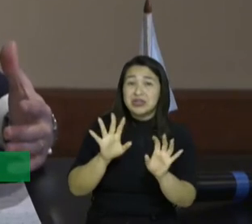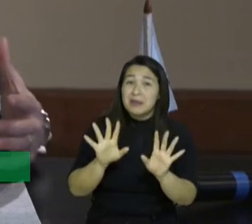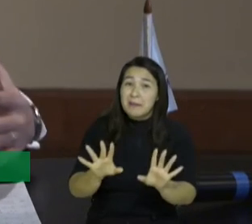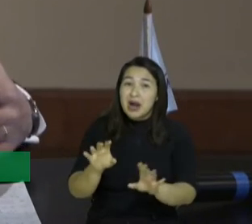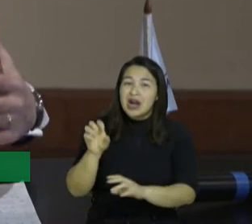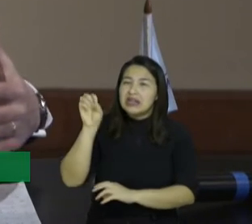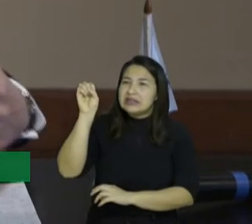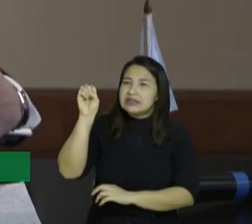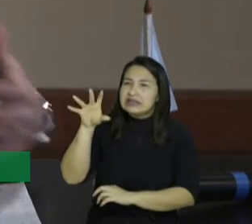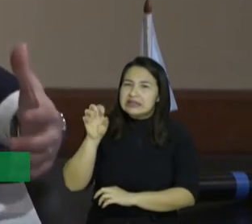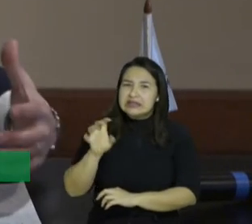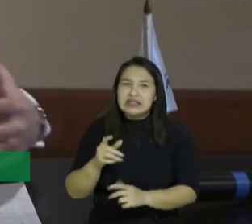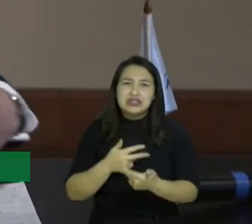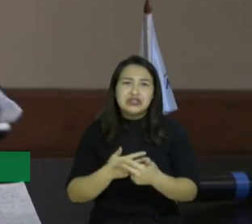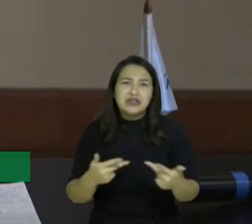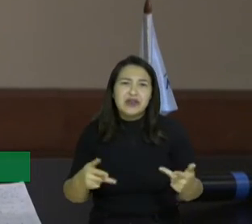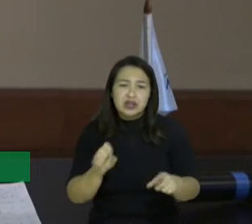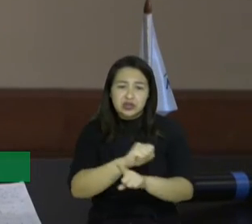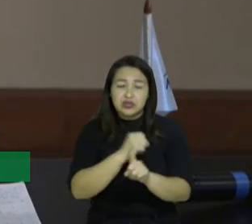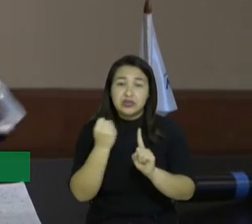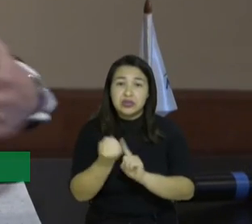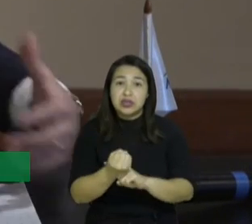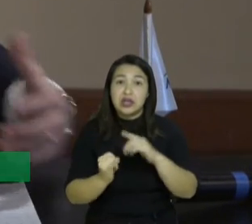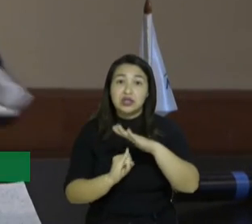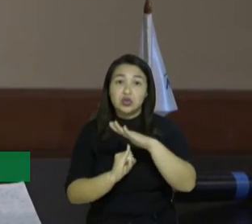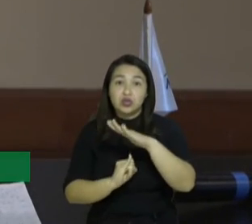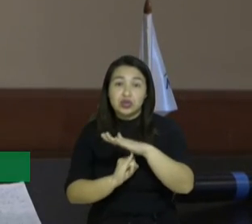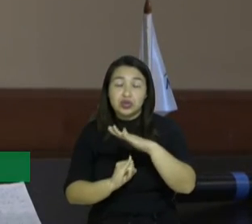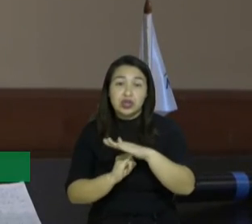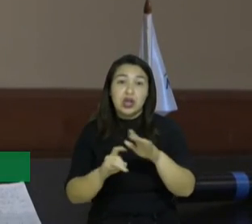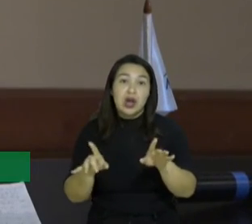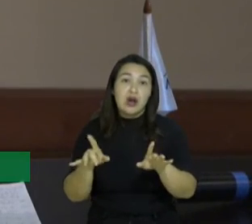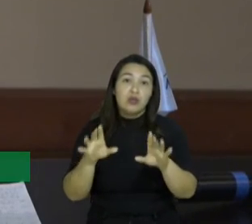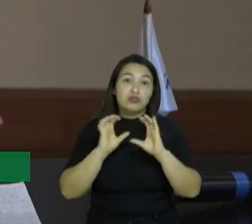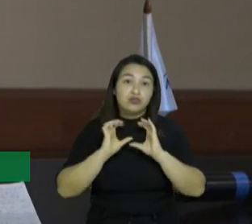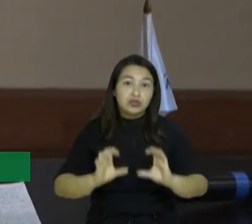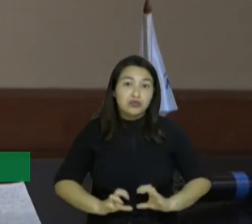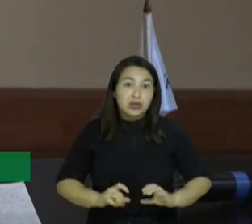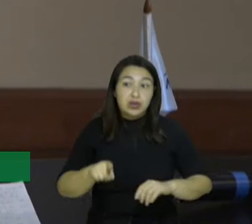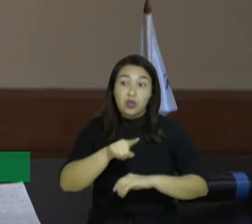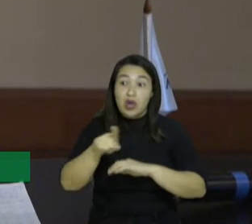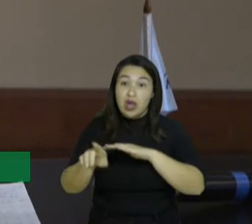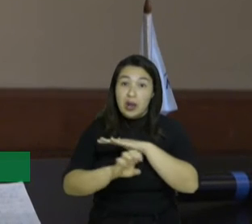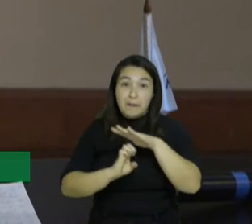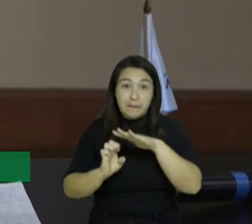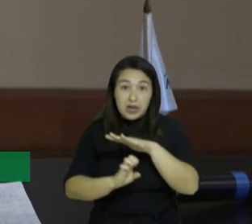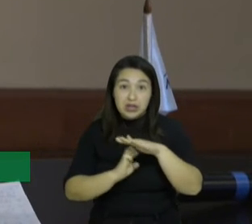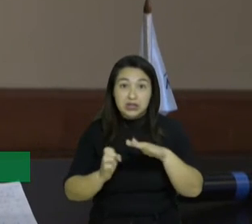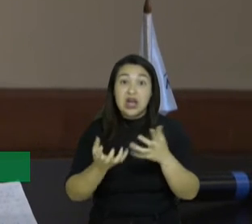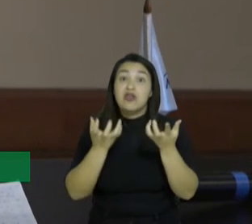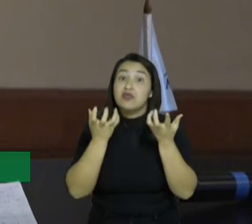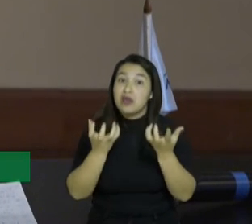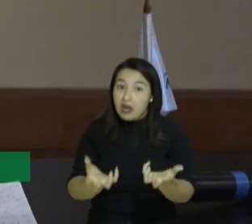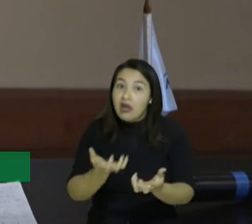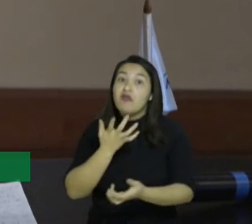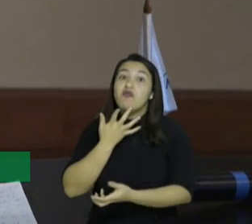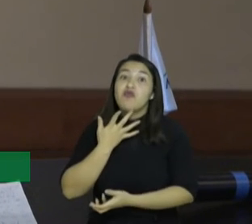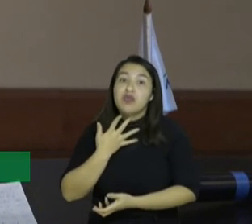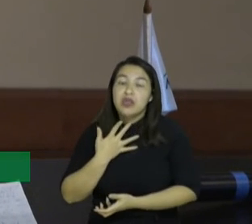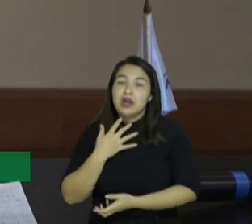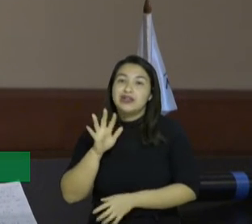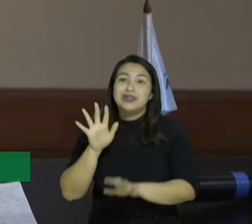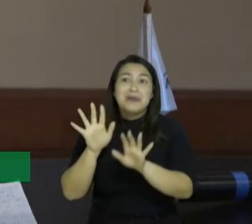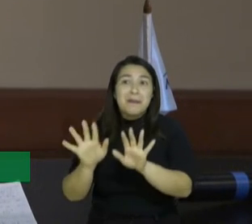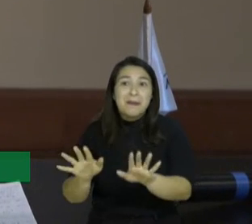sociedade né Industrial a sociedade civil e e e os empresários almejam desejam do lado do